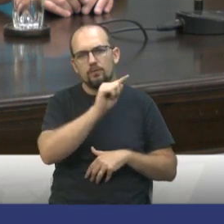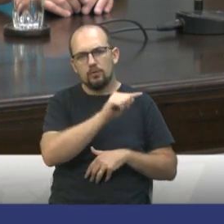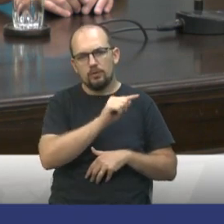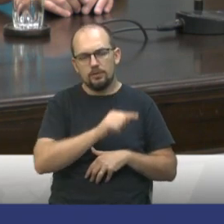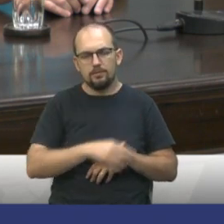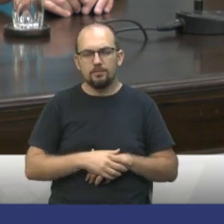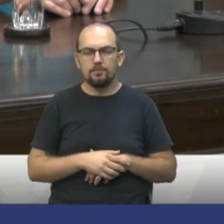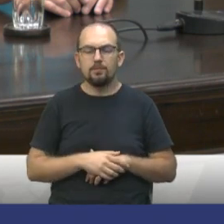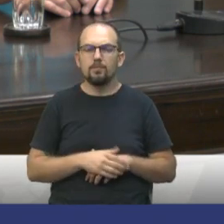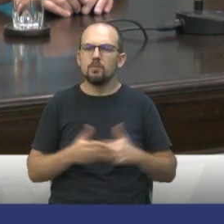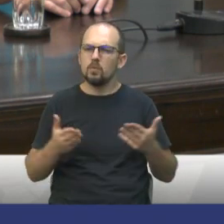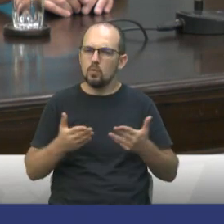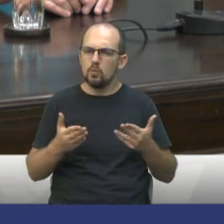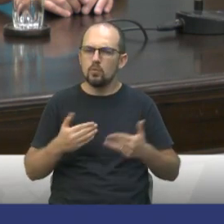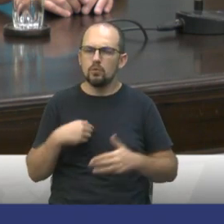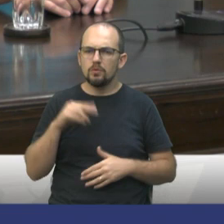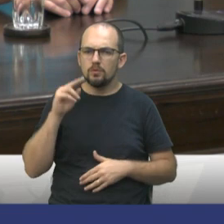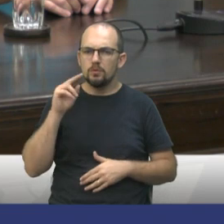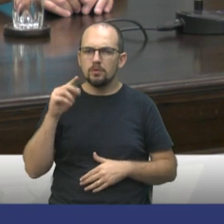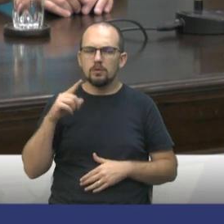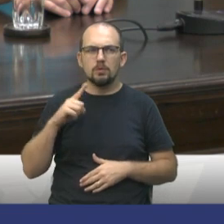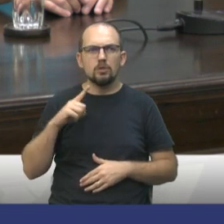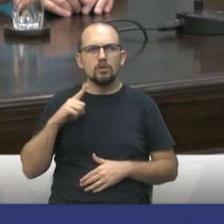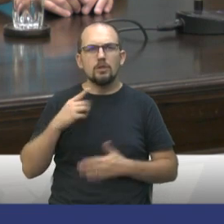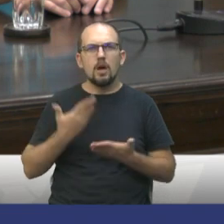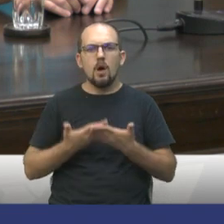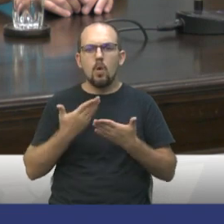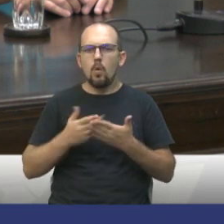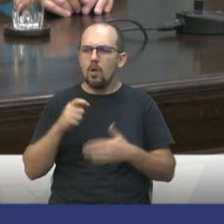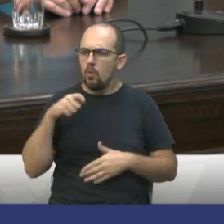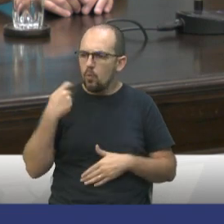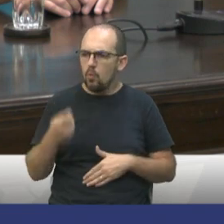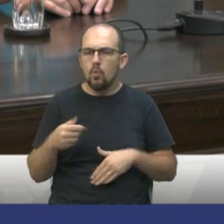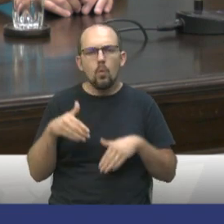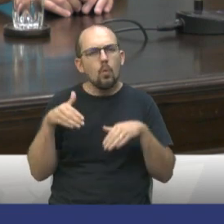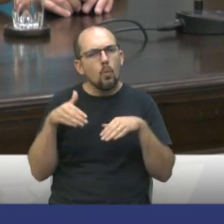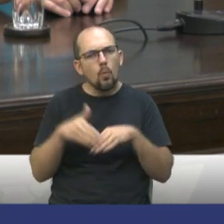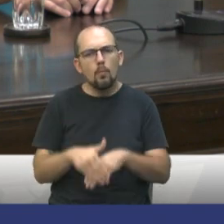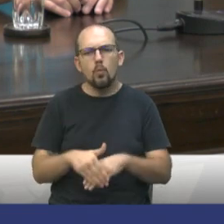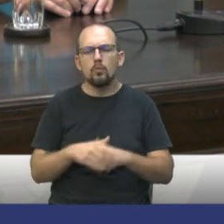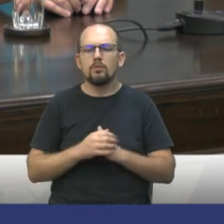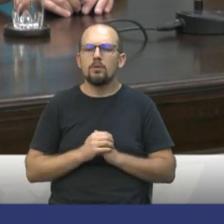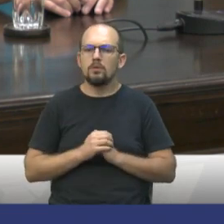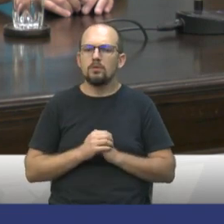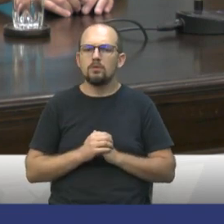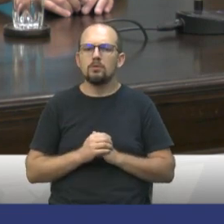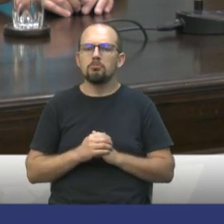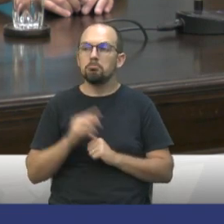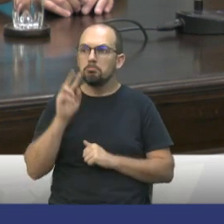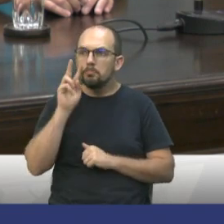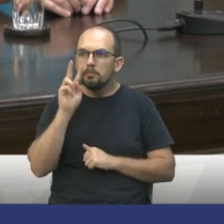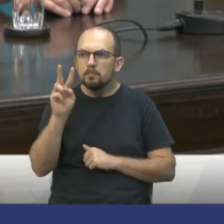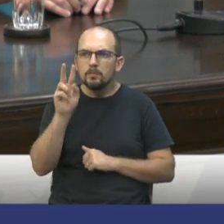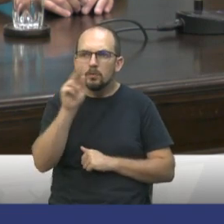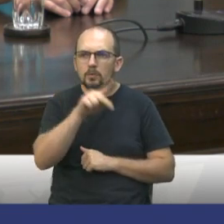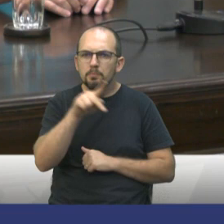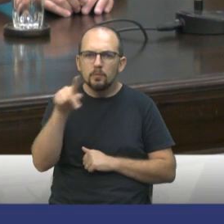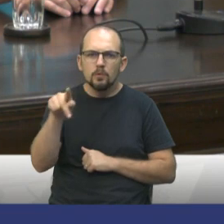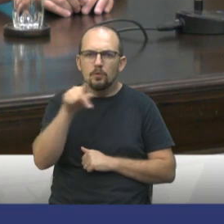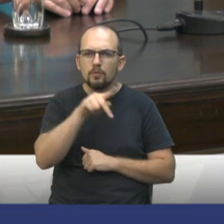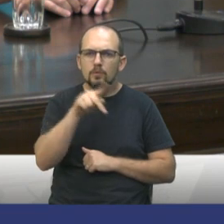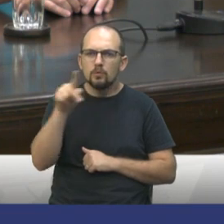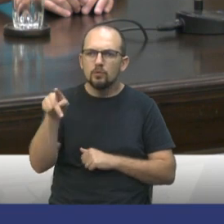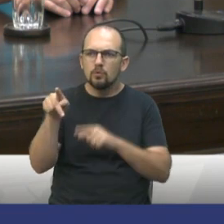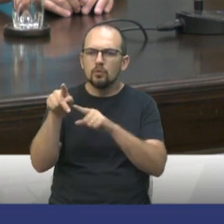porque hoje eu tive aqui uma aula de humildade, de ver mestres